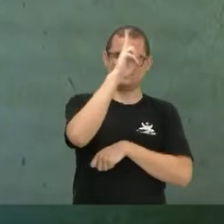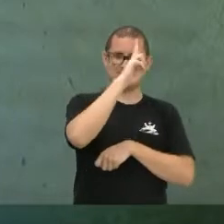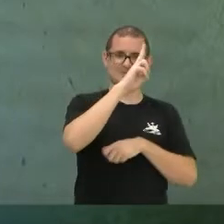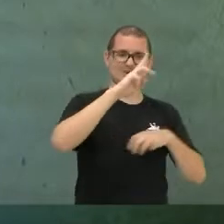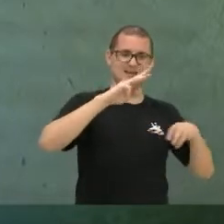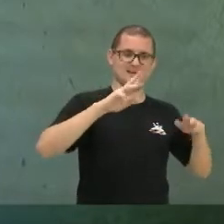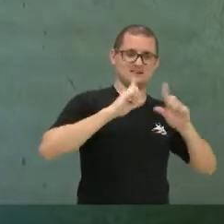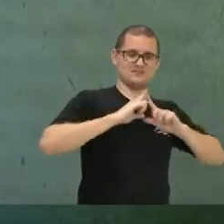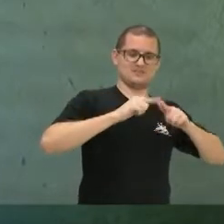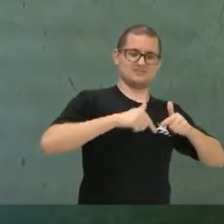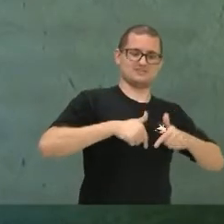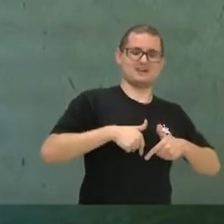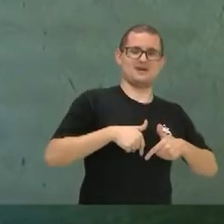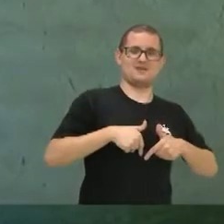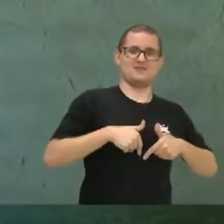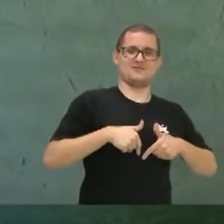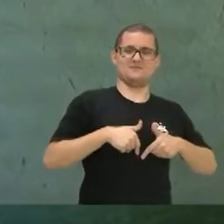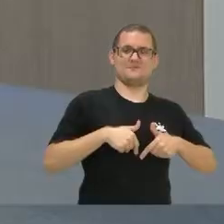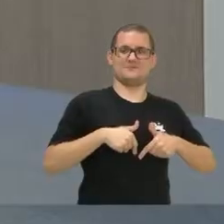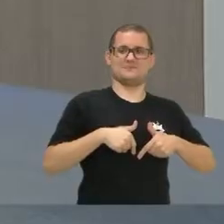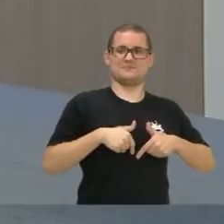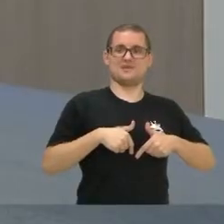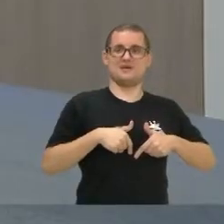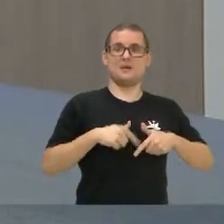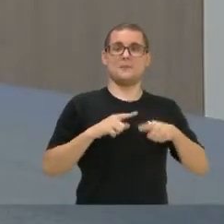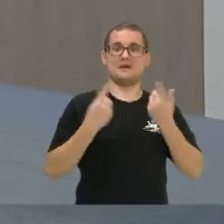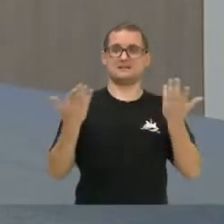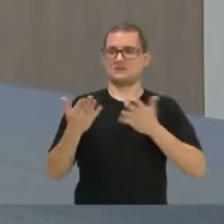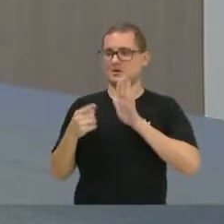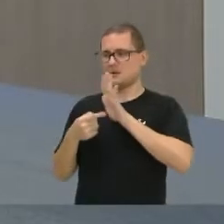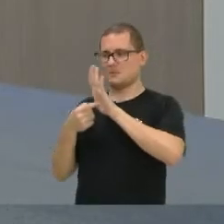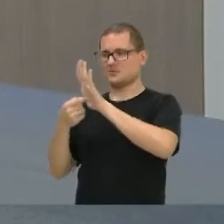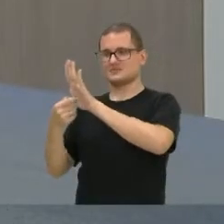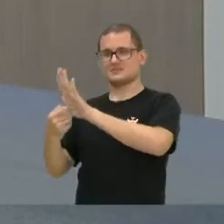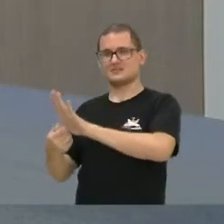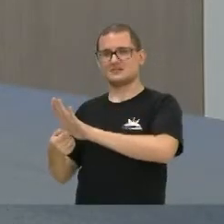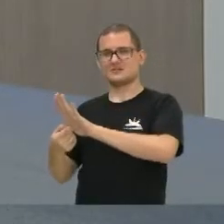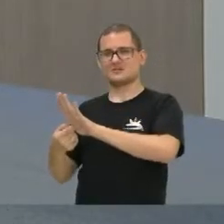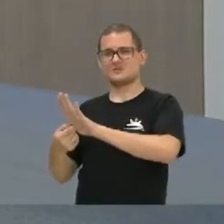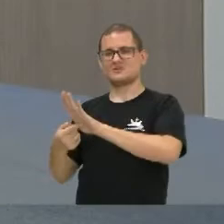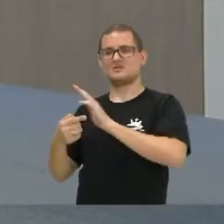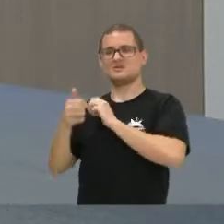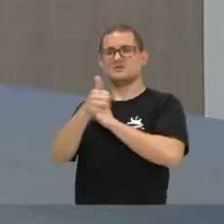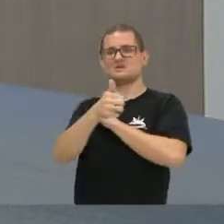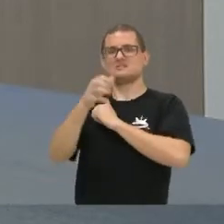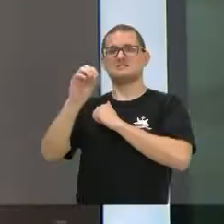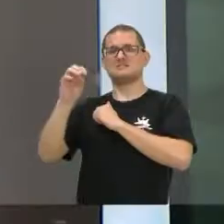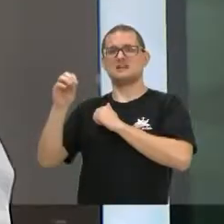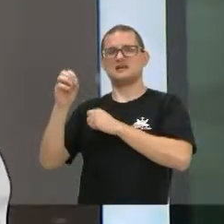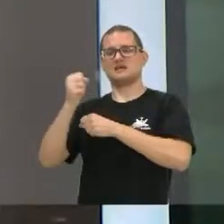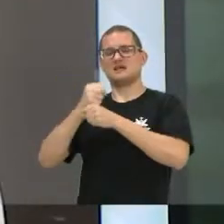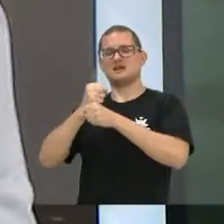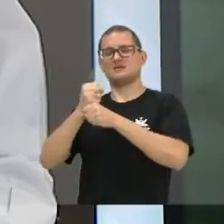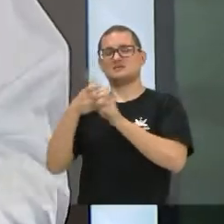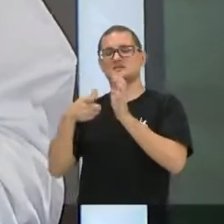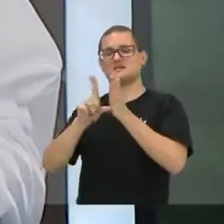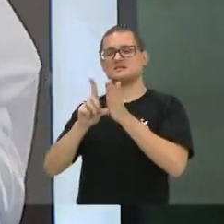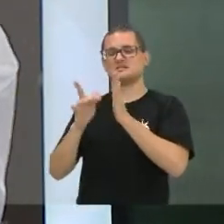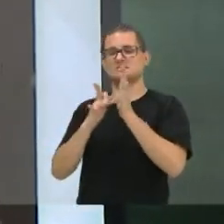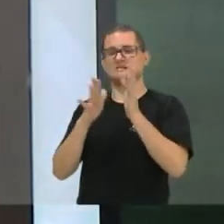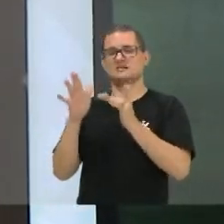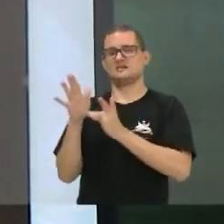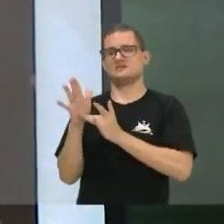mas atualizando as para o tempo do leitor cem anos antes de cristo por mais